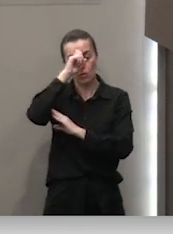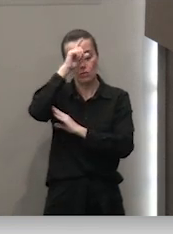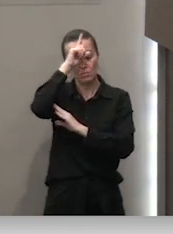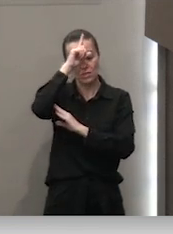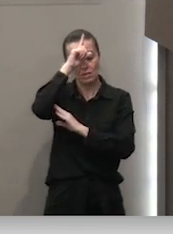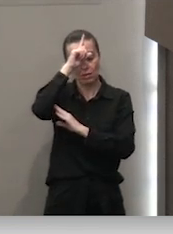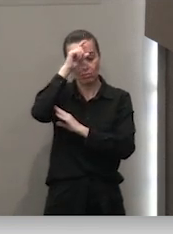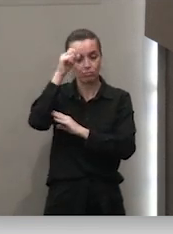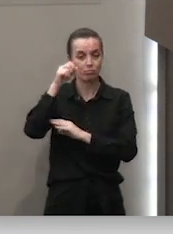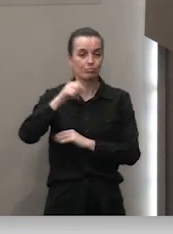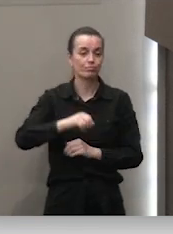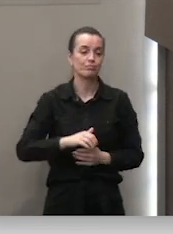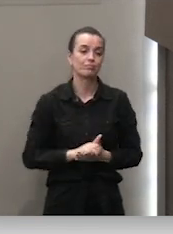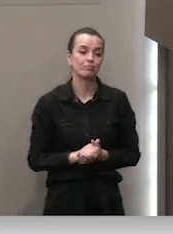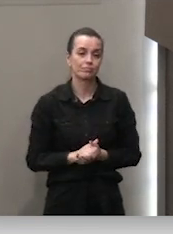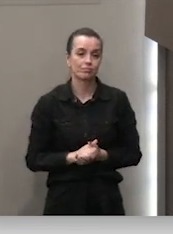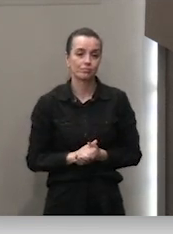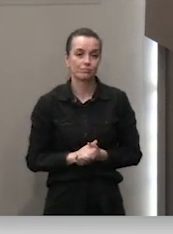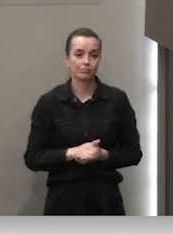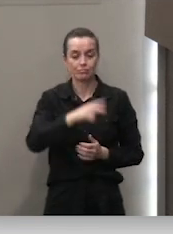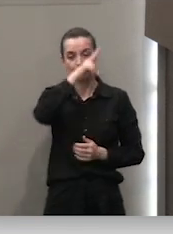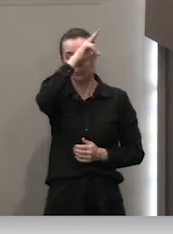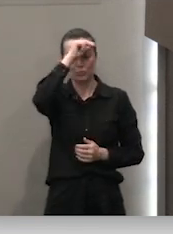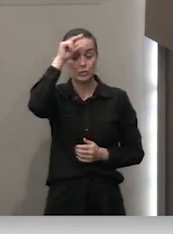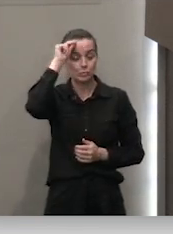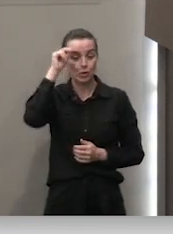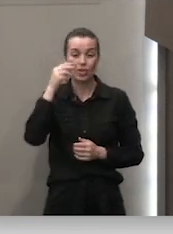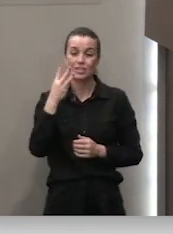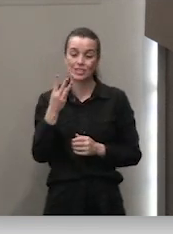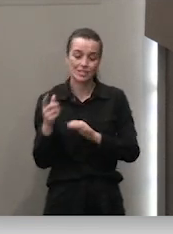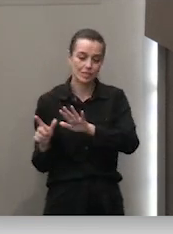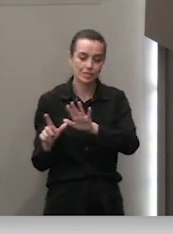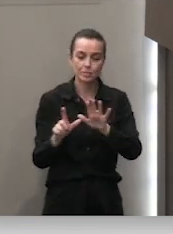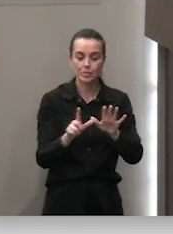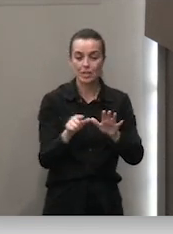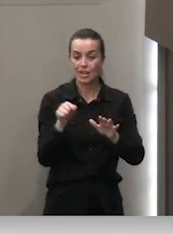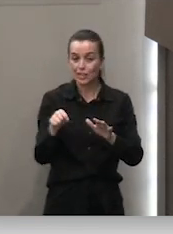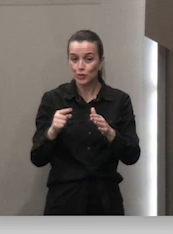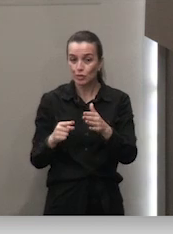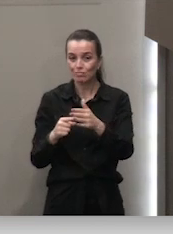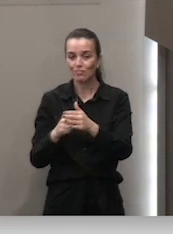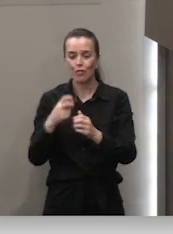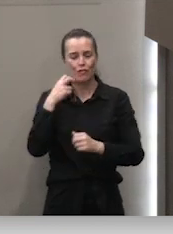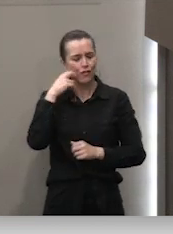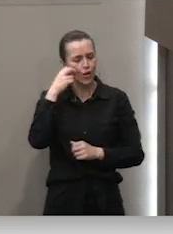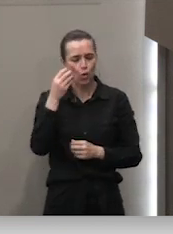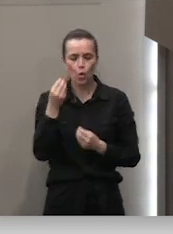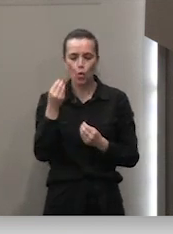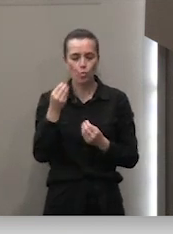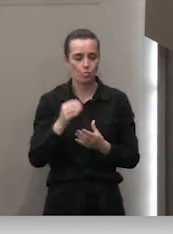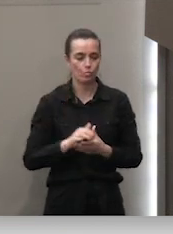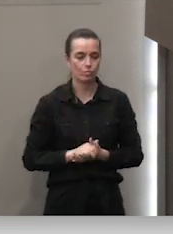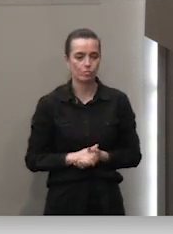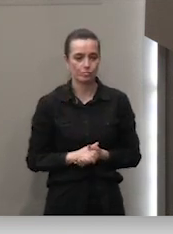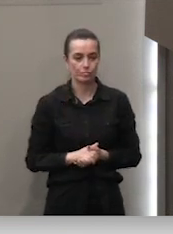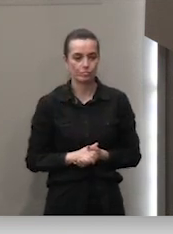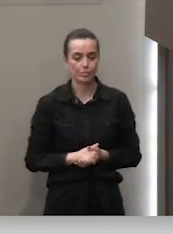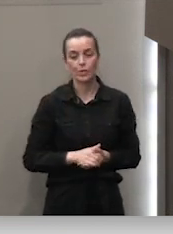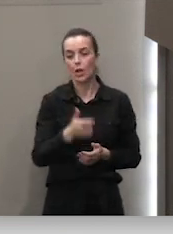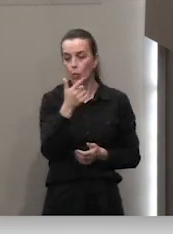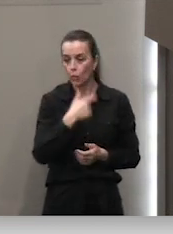há 3 semanas, que foi feito nessa tribuna, essa é uma das vergonhas que tem lá. Tem